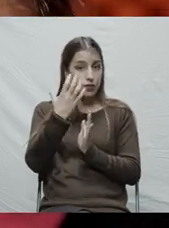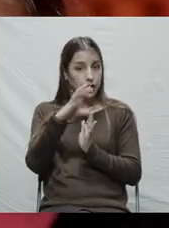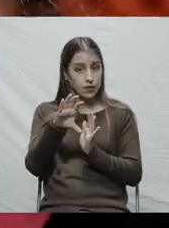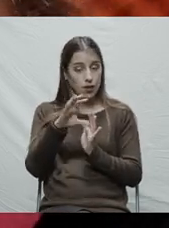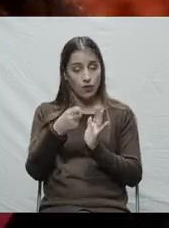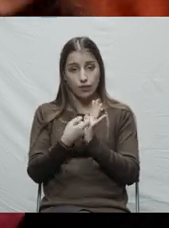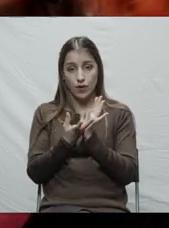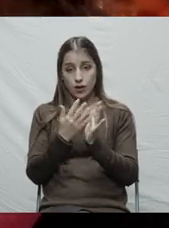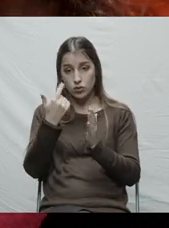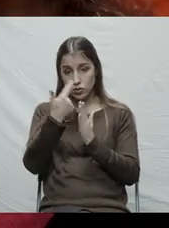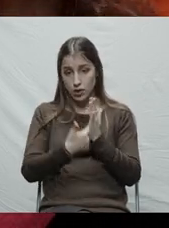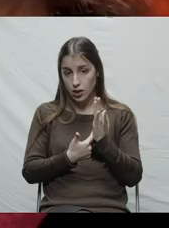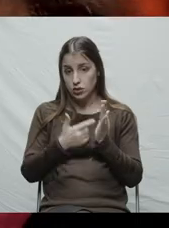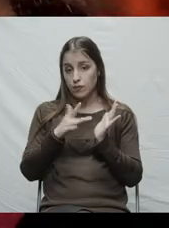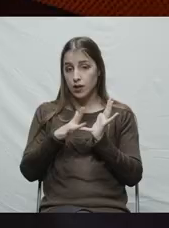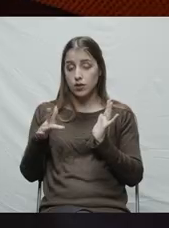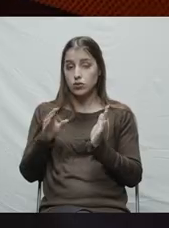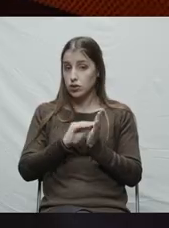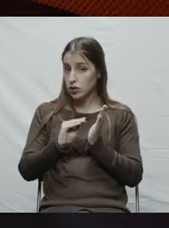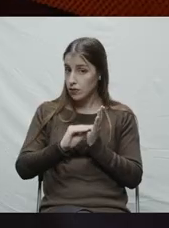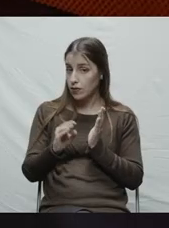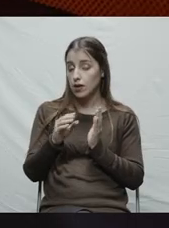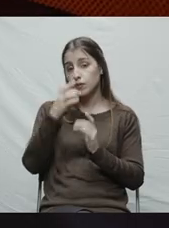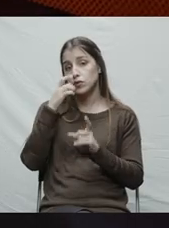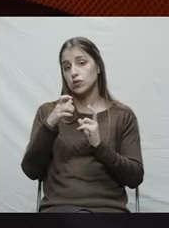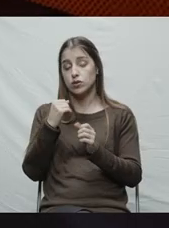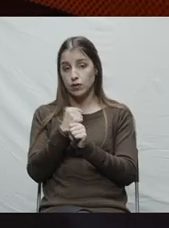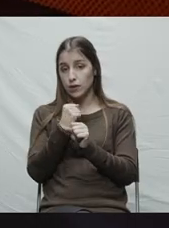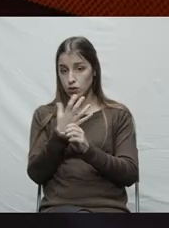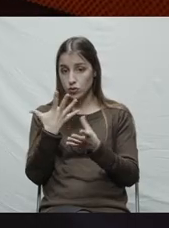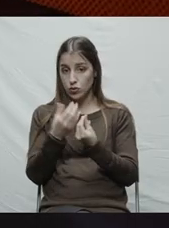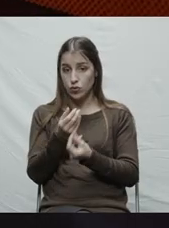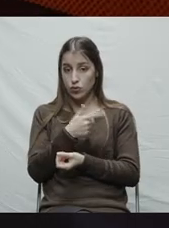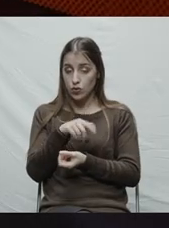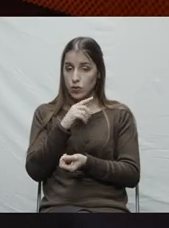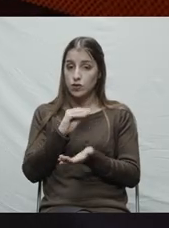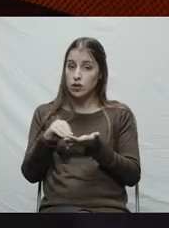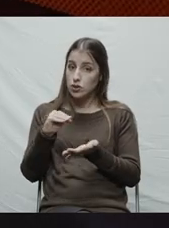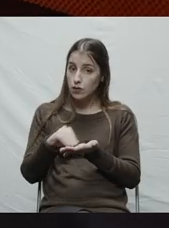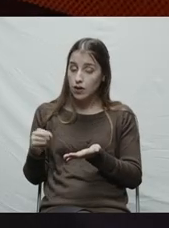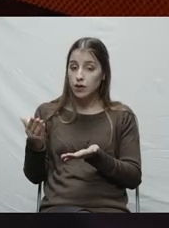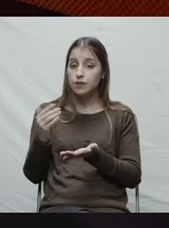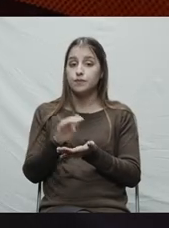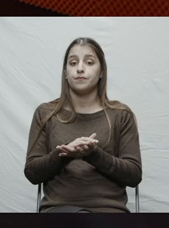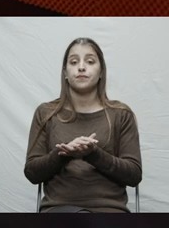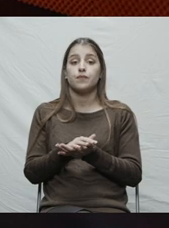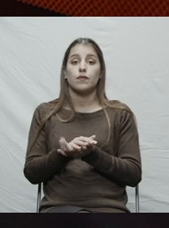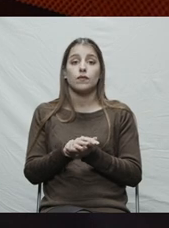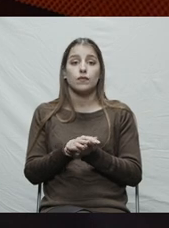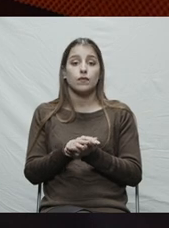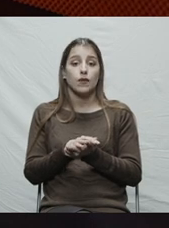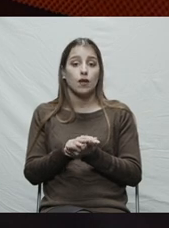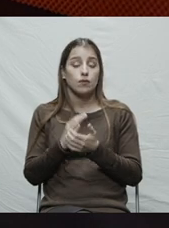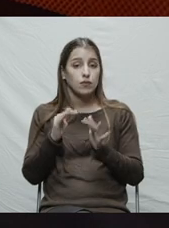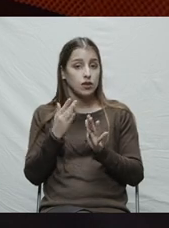com vários textos. Também convidamos os bailarinos a escrever, convidamos as pessoas que trabalham connosco a escrever da